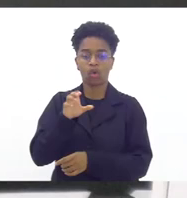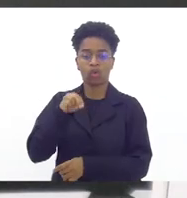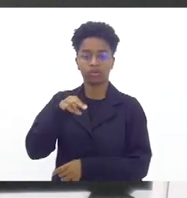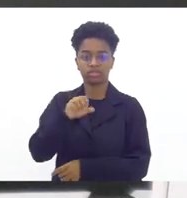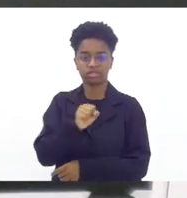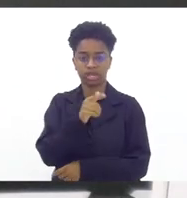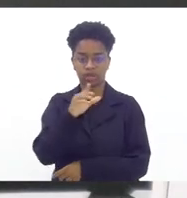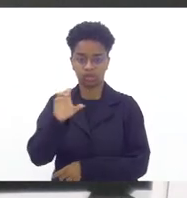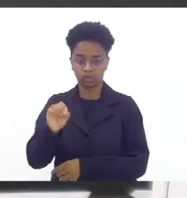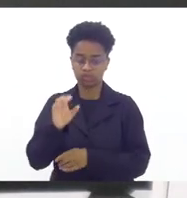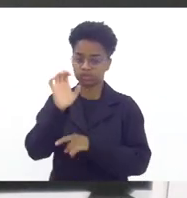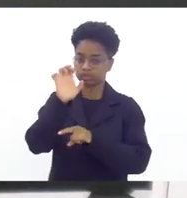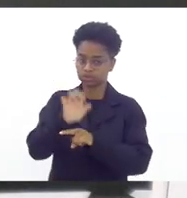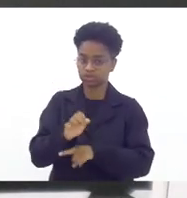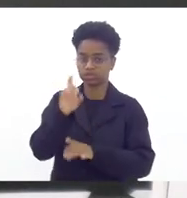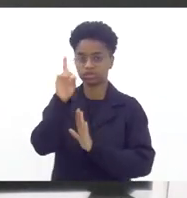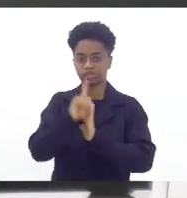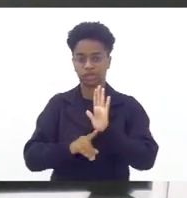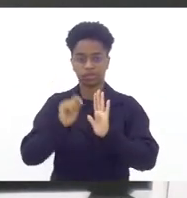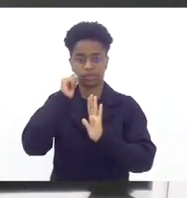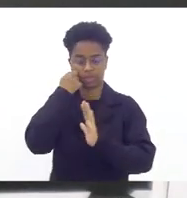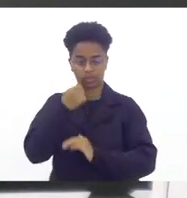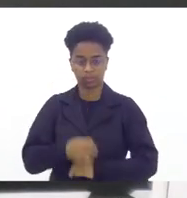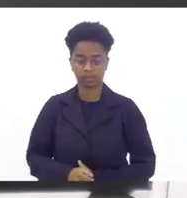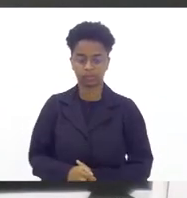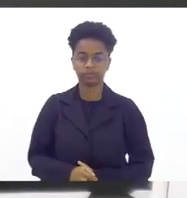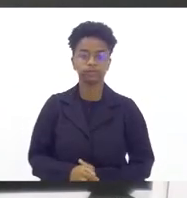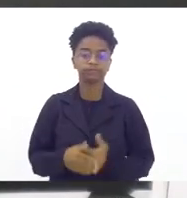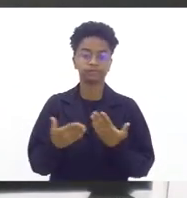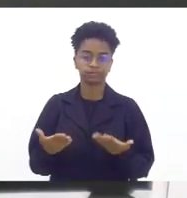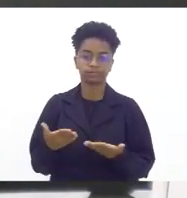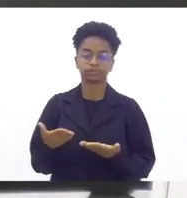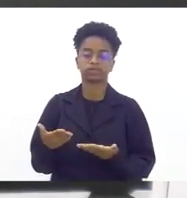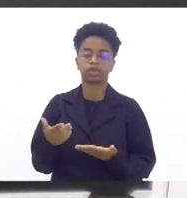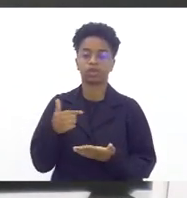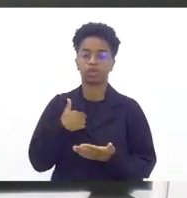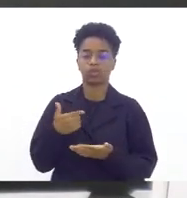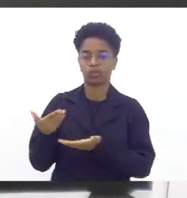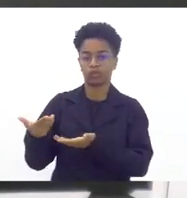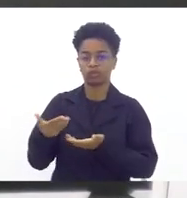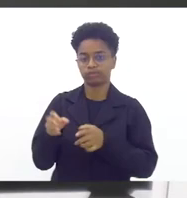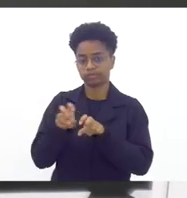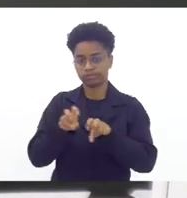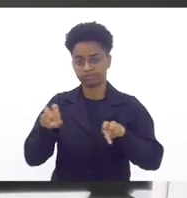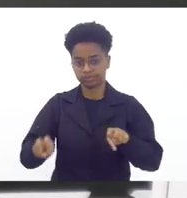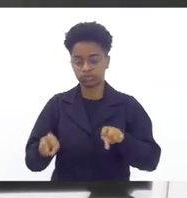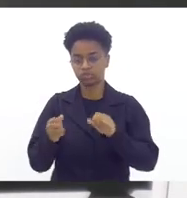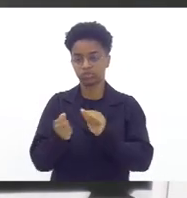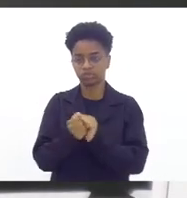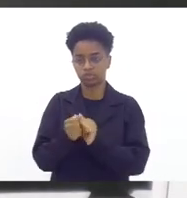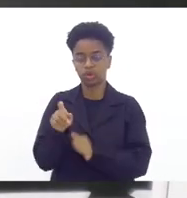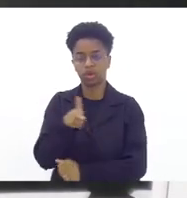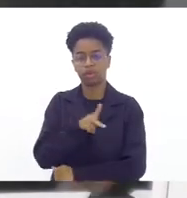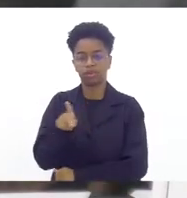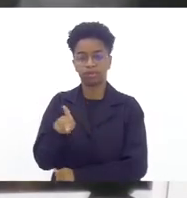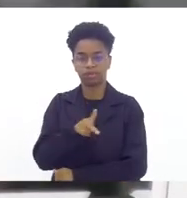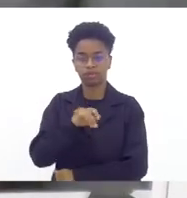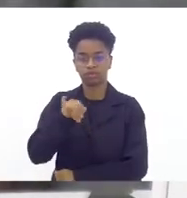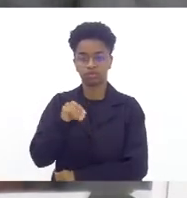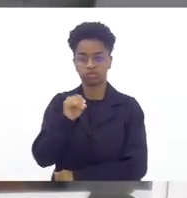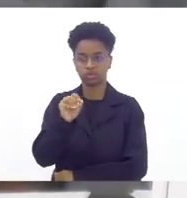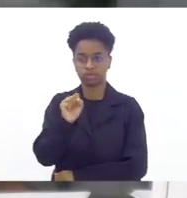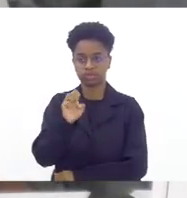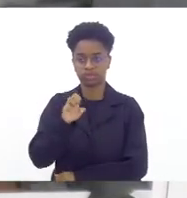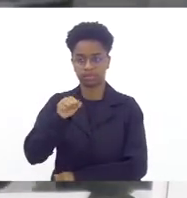Estadual dos Direitos do Negro, então para compor a mesa junto conosco, e já agora conosco o professor José